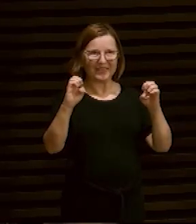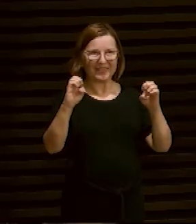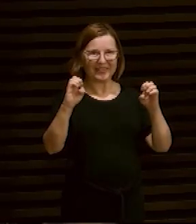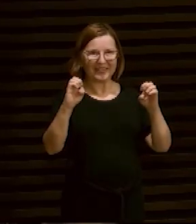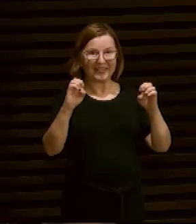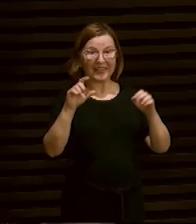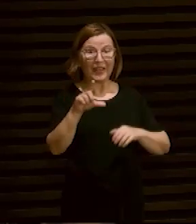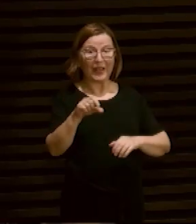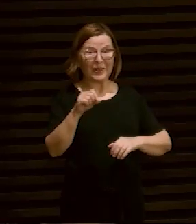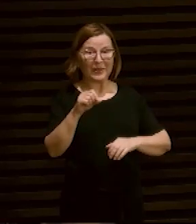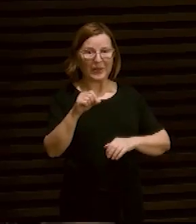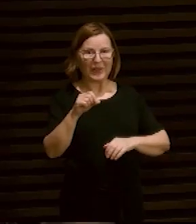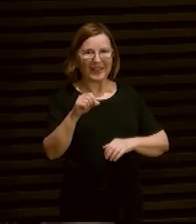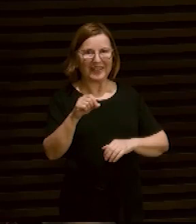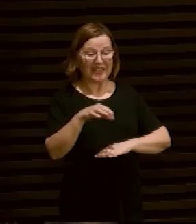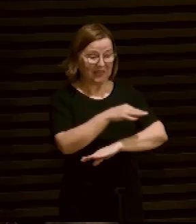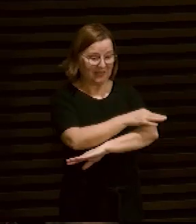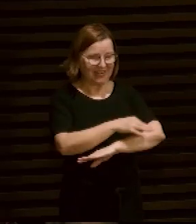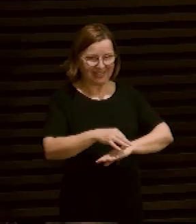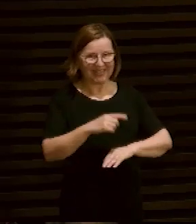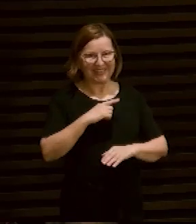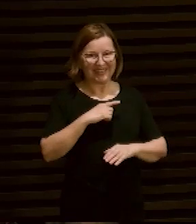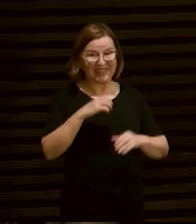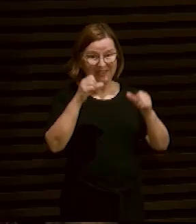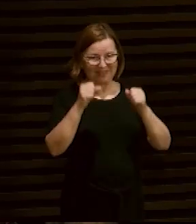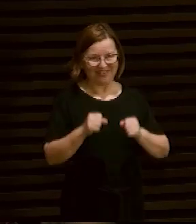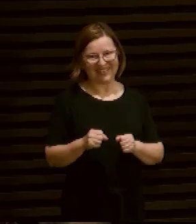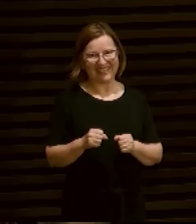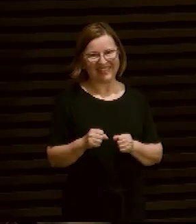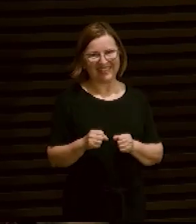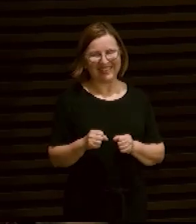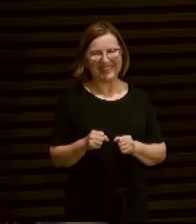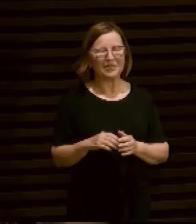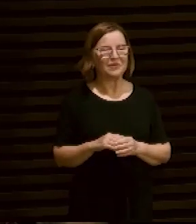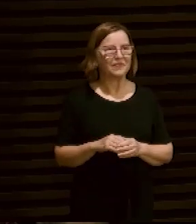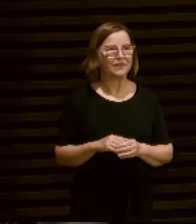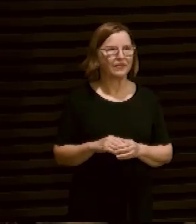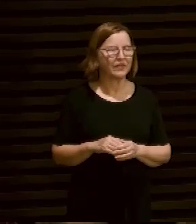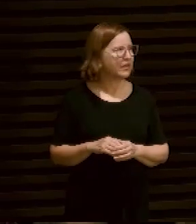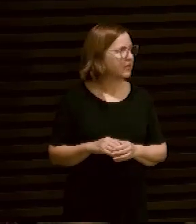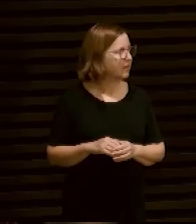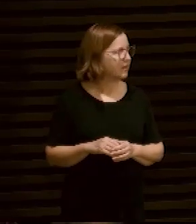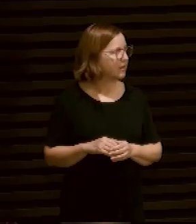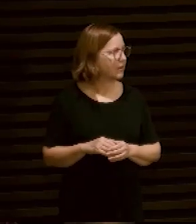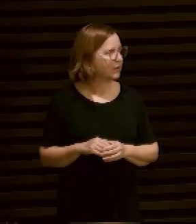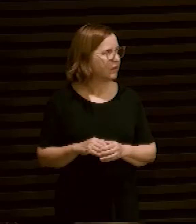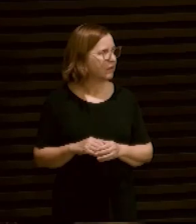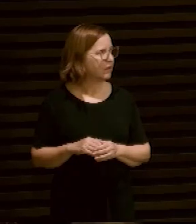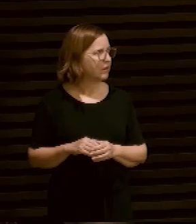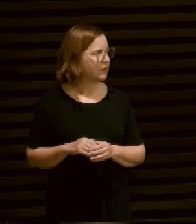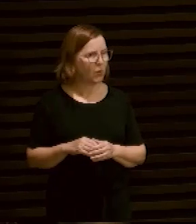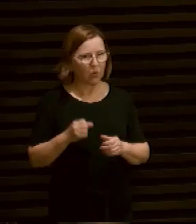arquiteto, com aquele que tem o poder. O Irão Abif, o construtor do templo